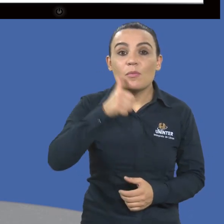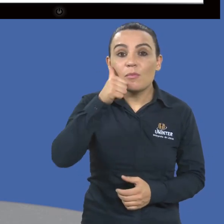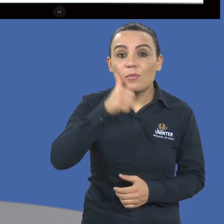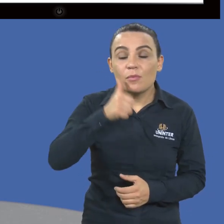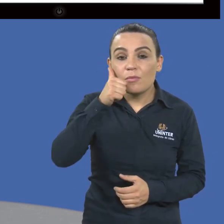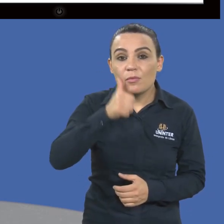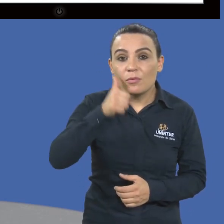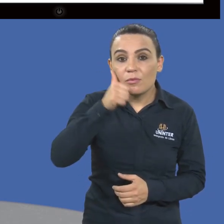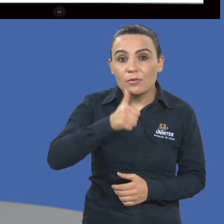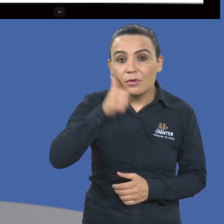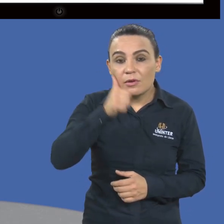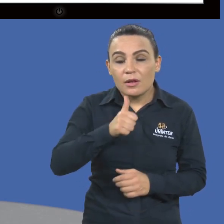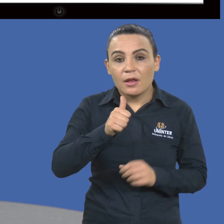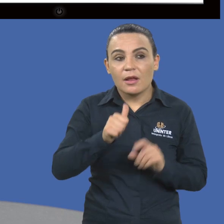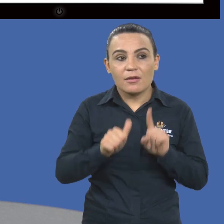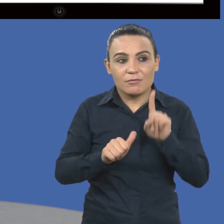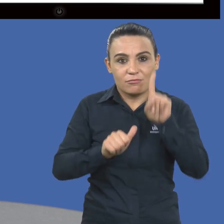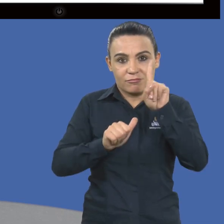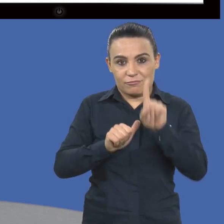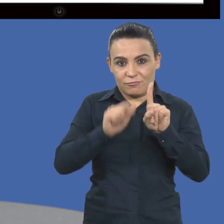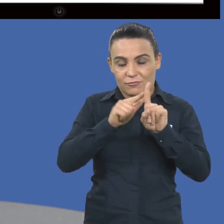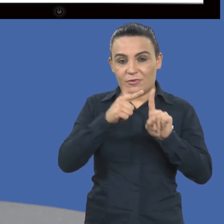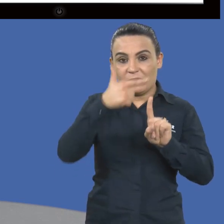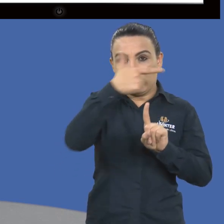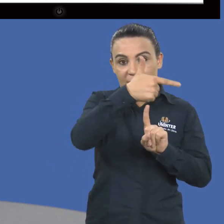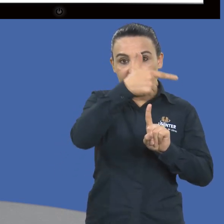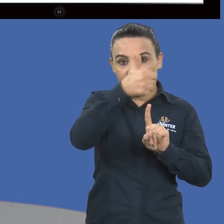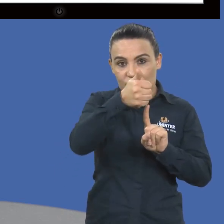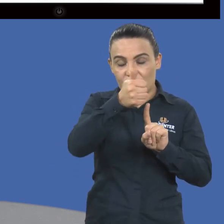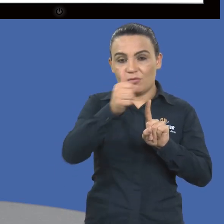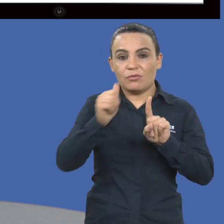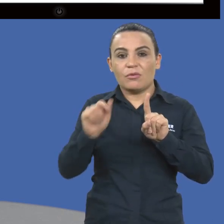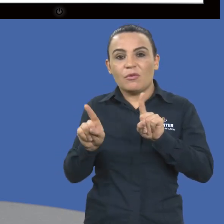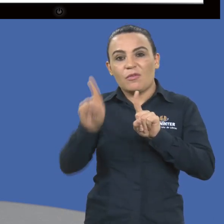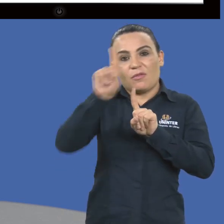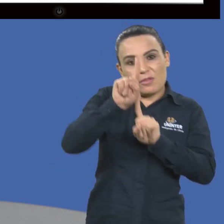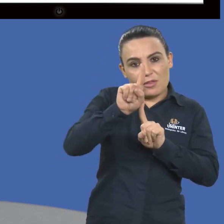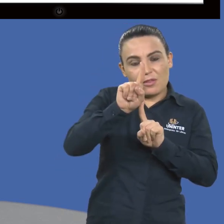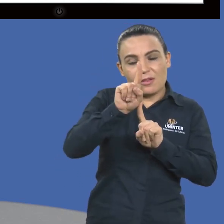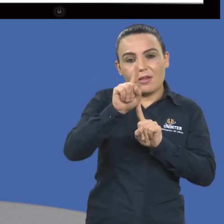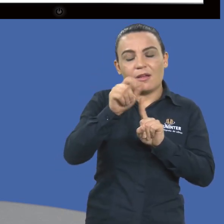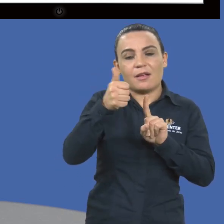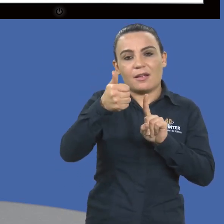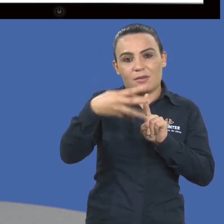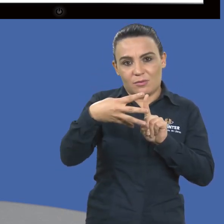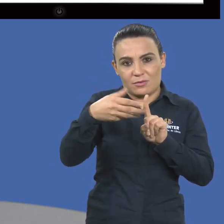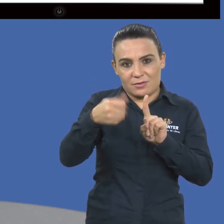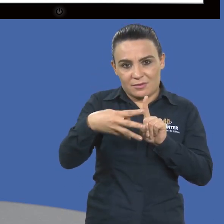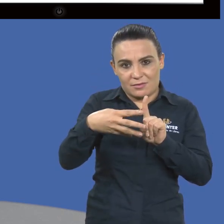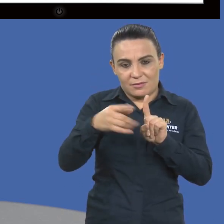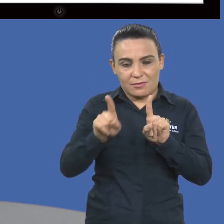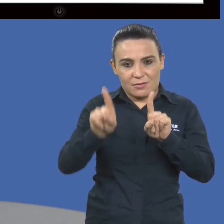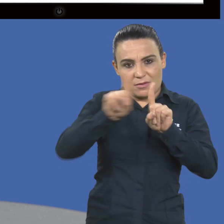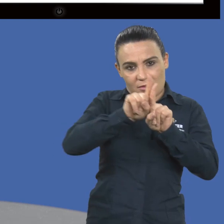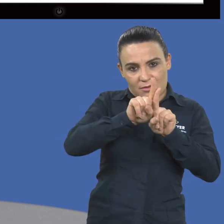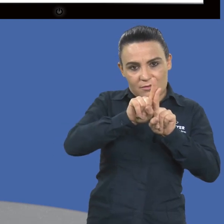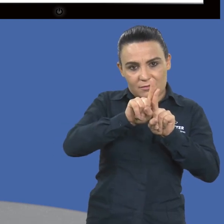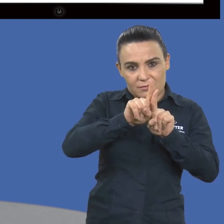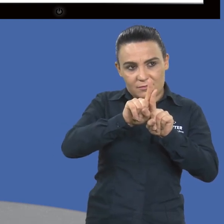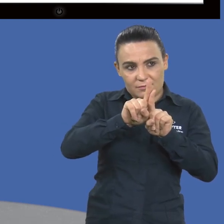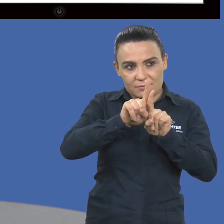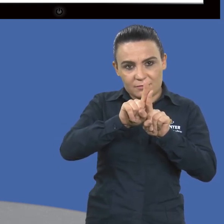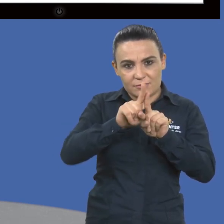mulher, onde o cromossomo 21 está grudado num 14. Nos dois exemplos, o